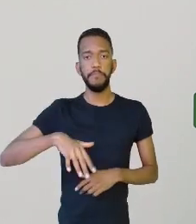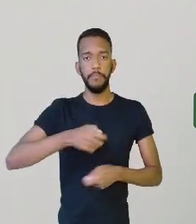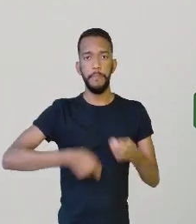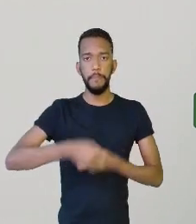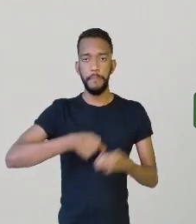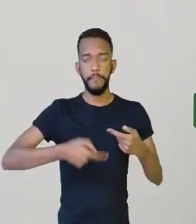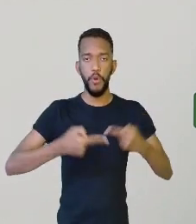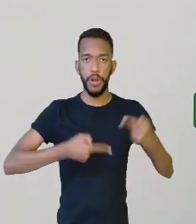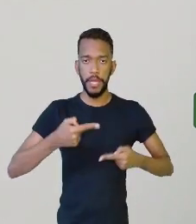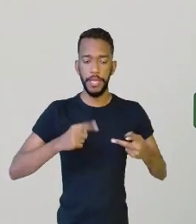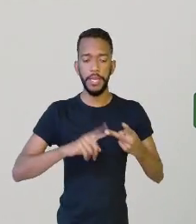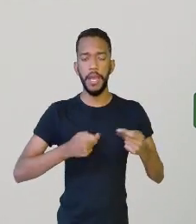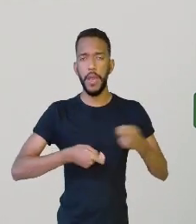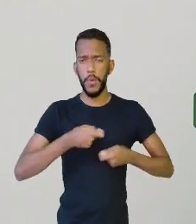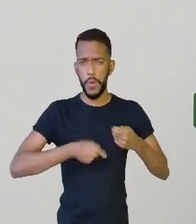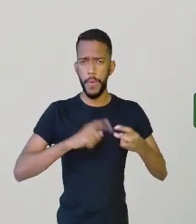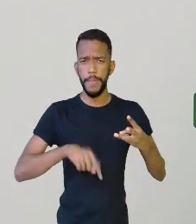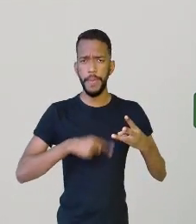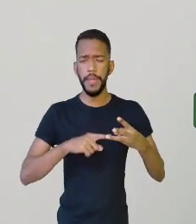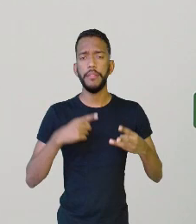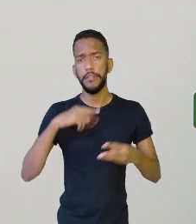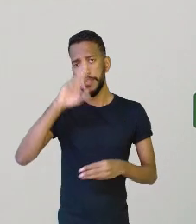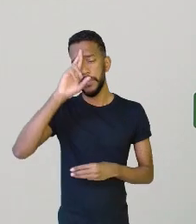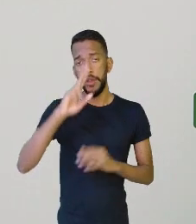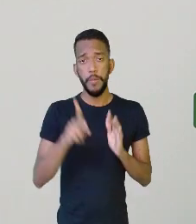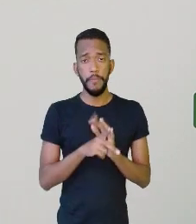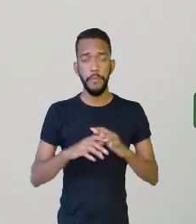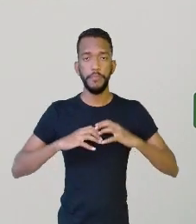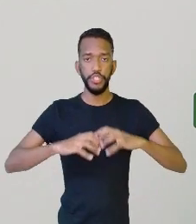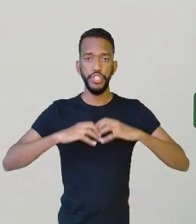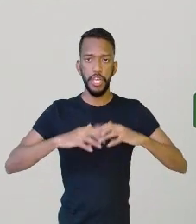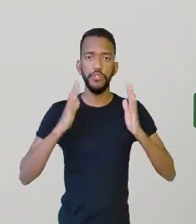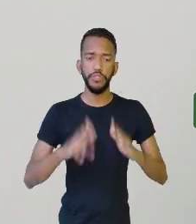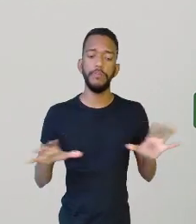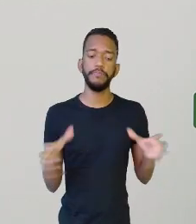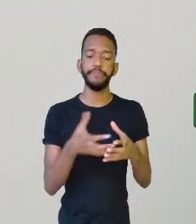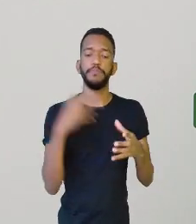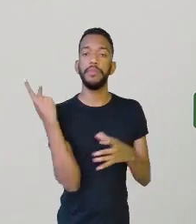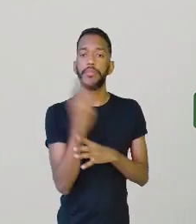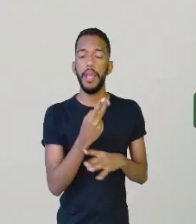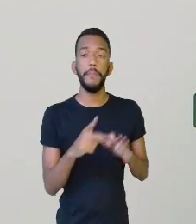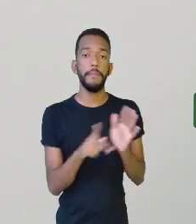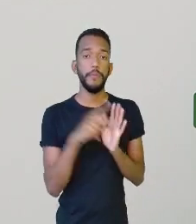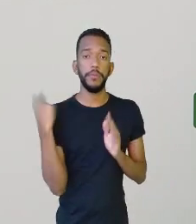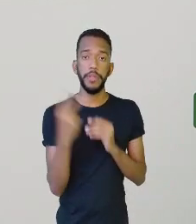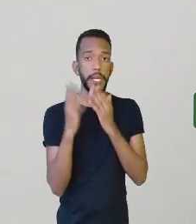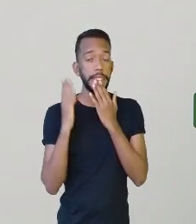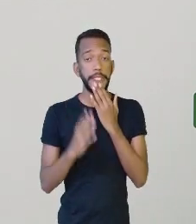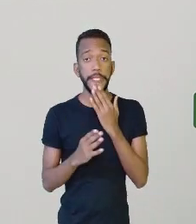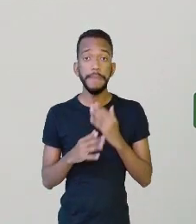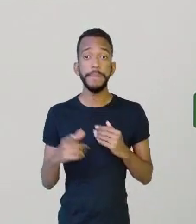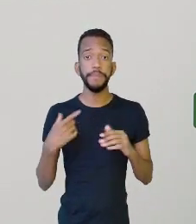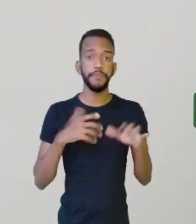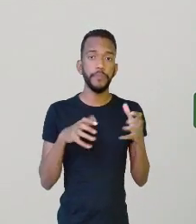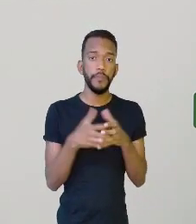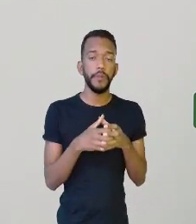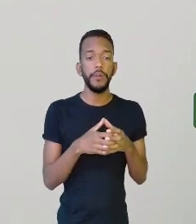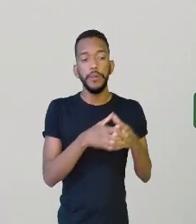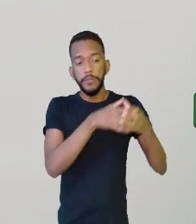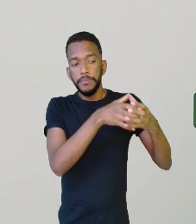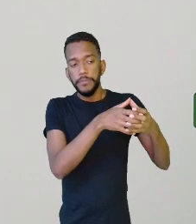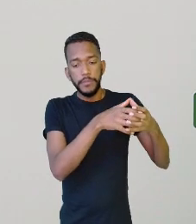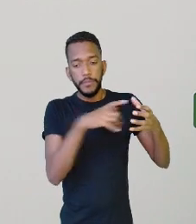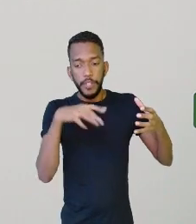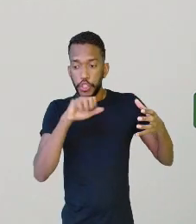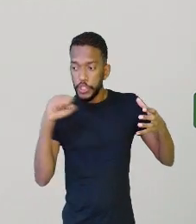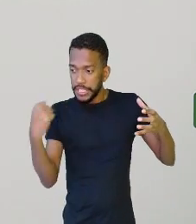eles comandavam a economia, eram os senhores de engenho. Uma pequena parte da sociedade na mão de